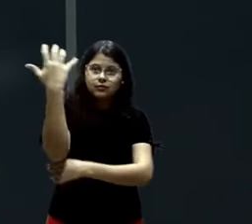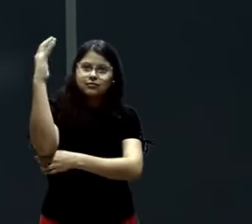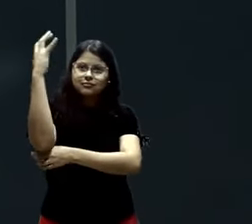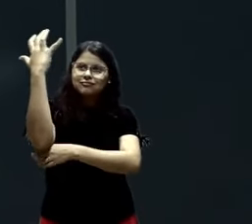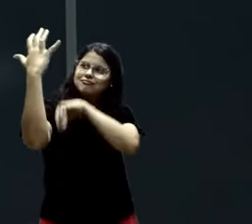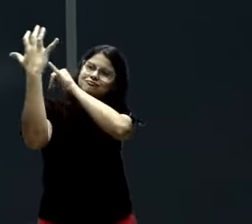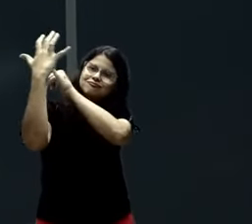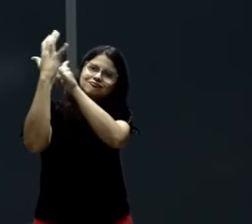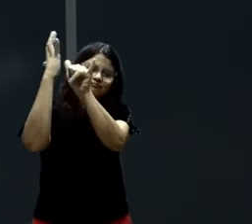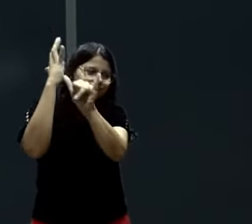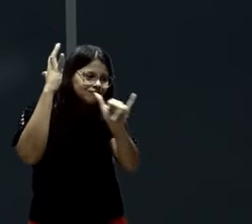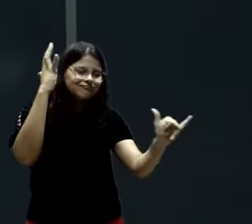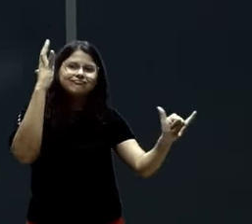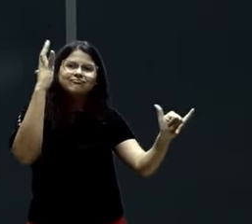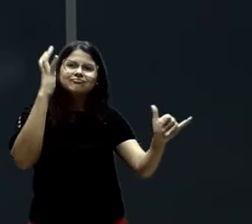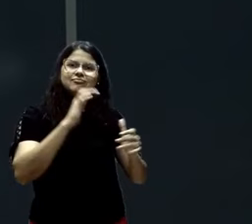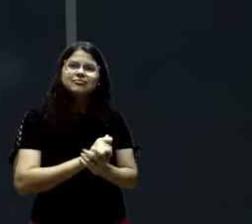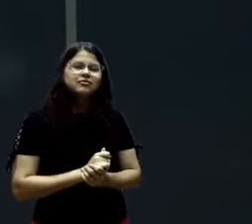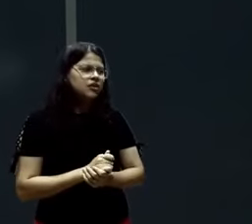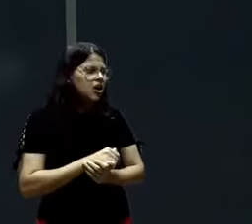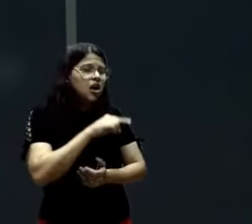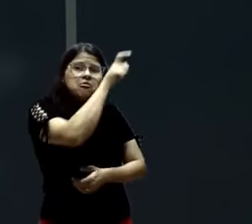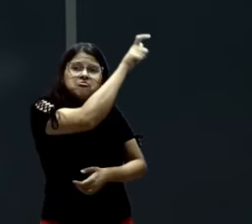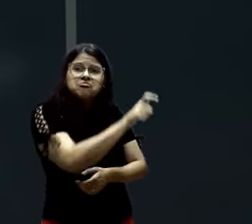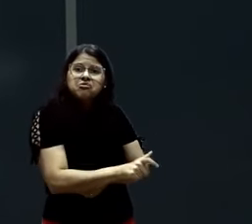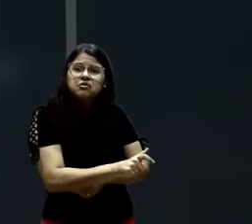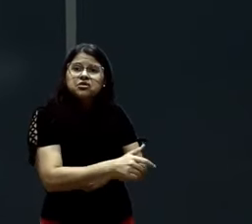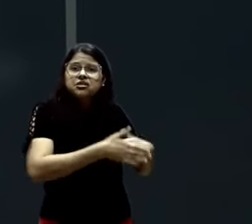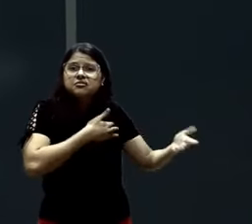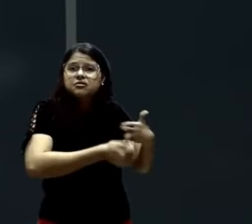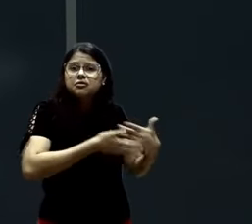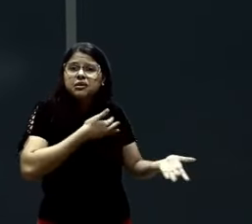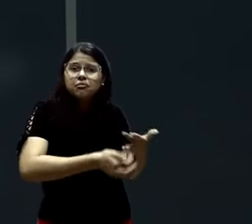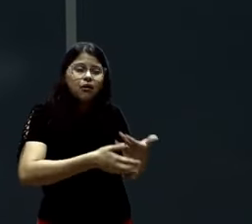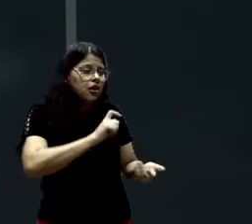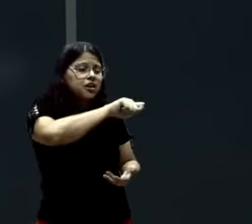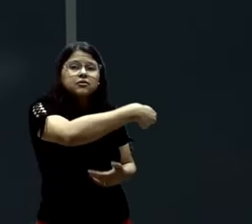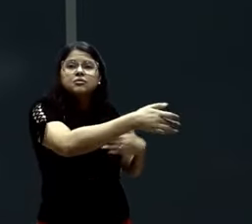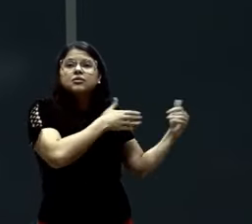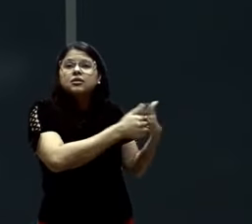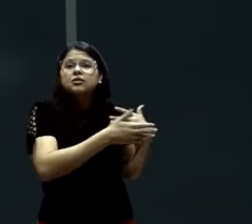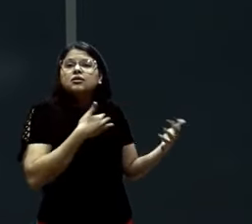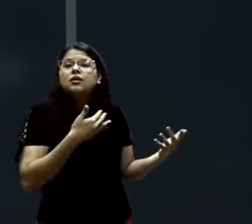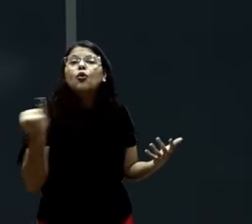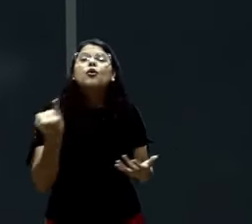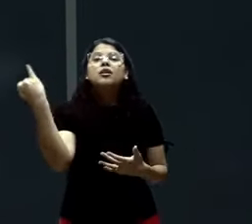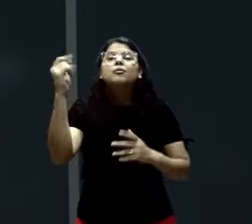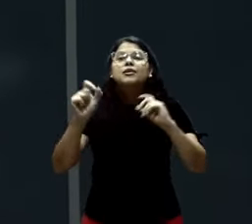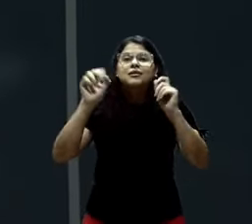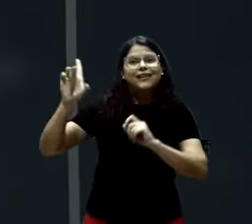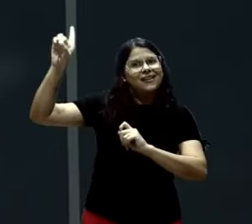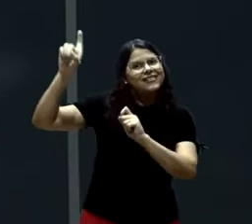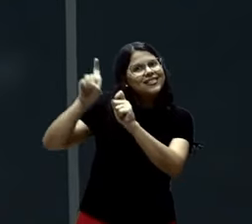ei, quem é você não importa. Nunca importou quem a gente é. Importa quem está com a gente.